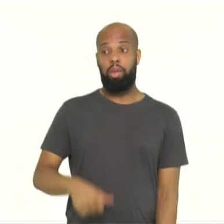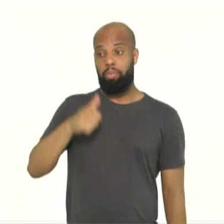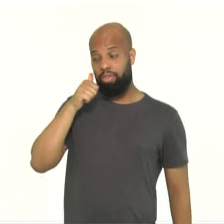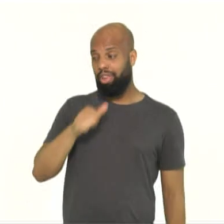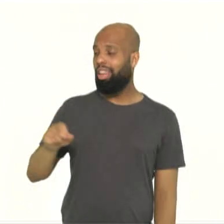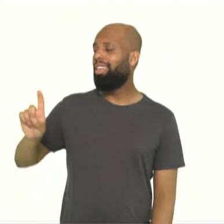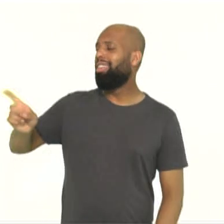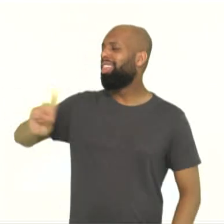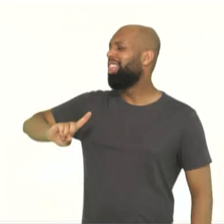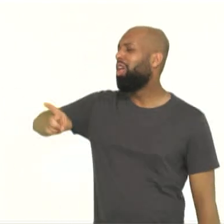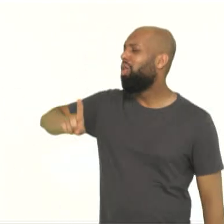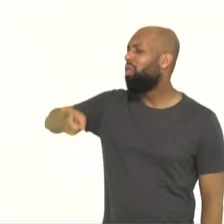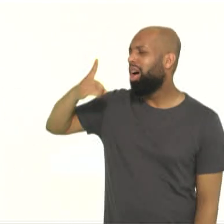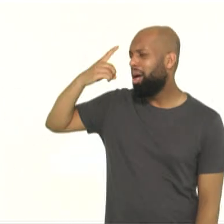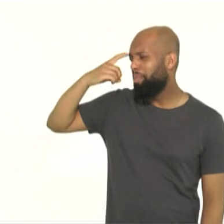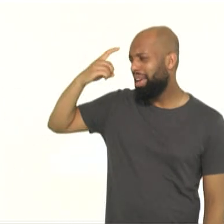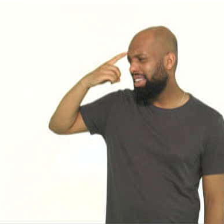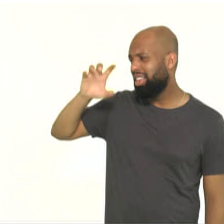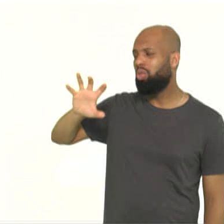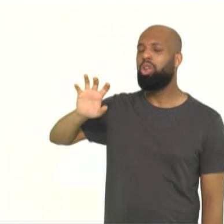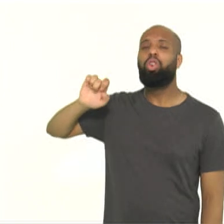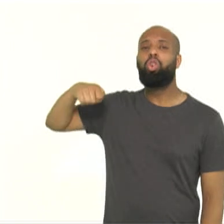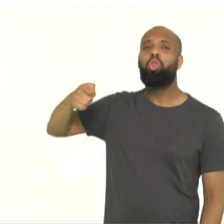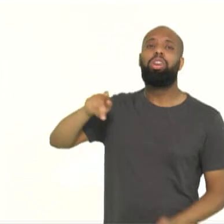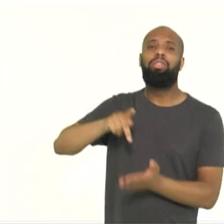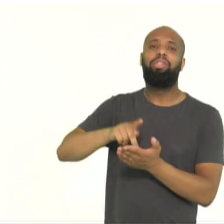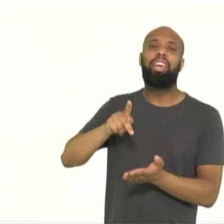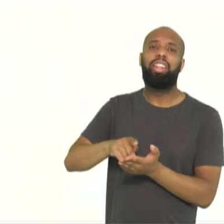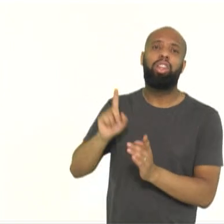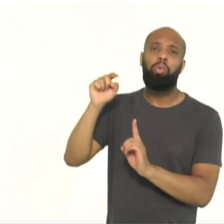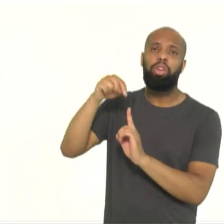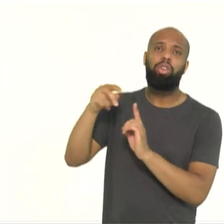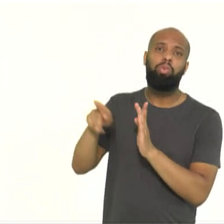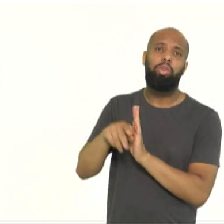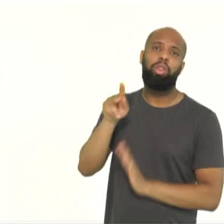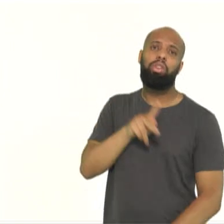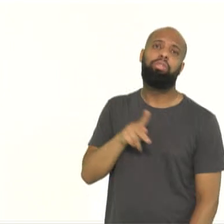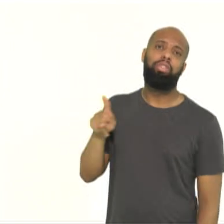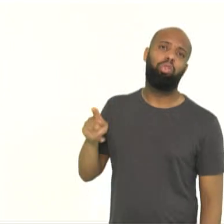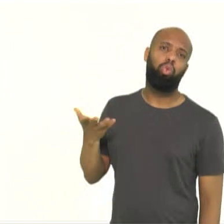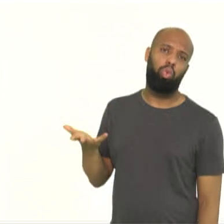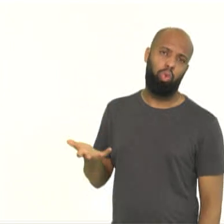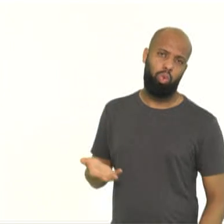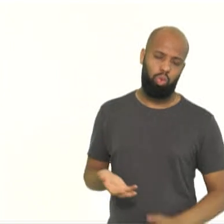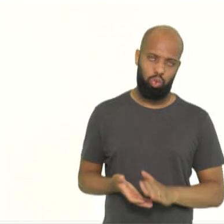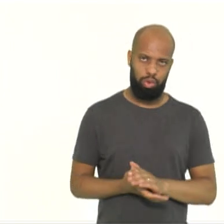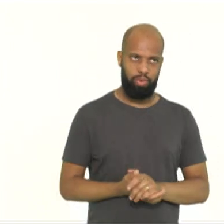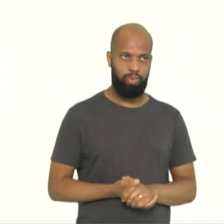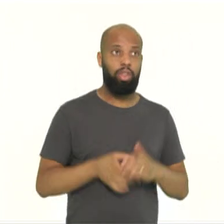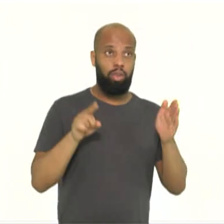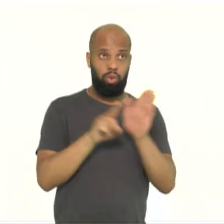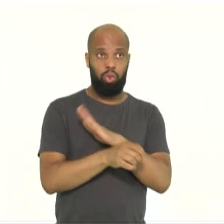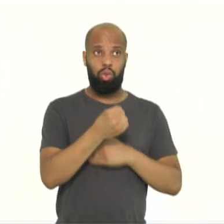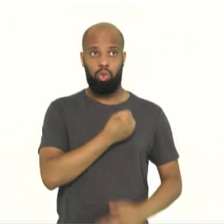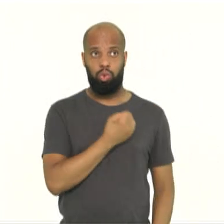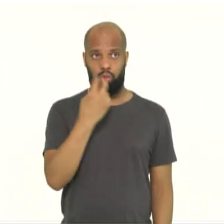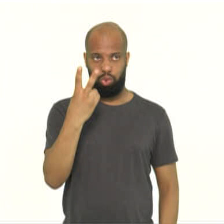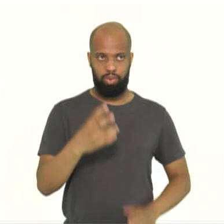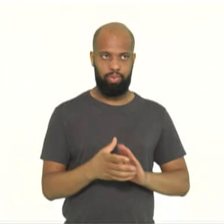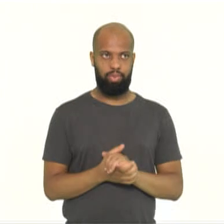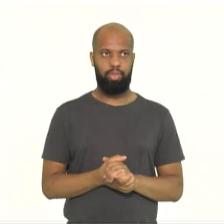desconstrói a ideia inicial sobre as verdadeiras intenções da maestra. Em la 2, o enunciado